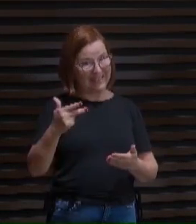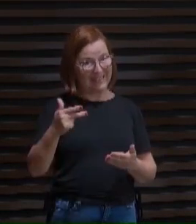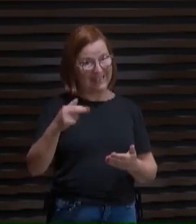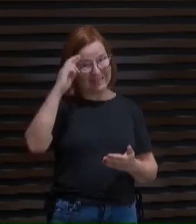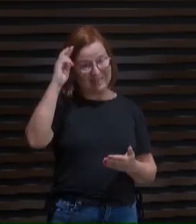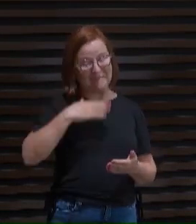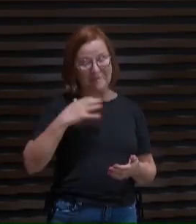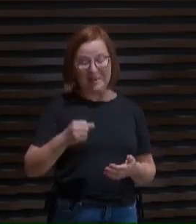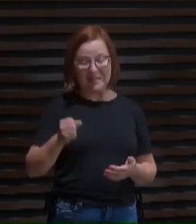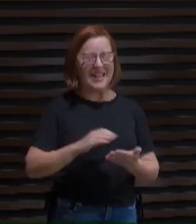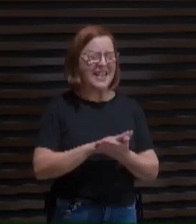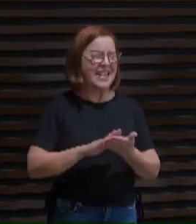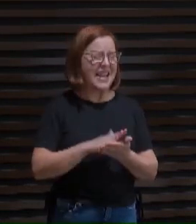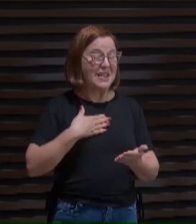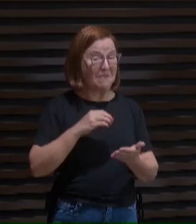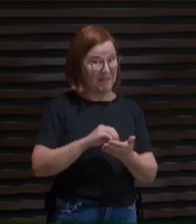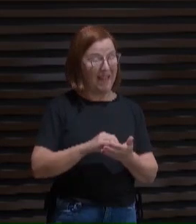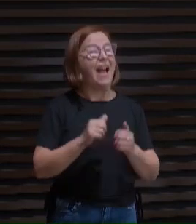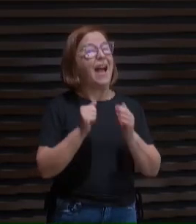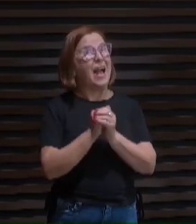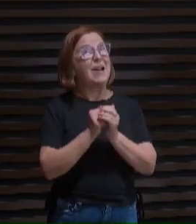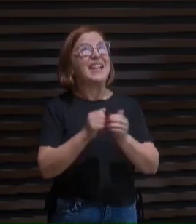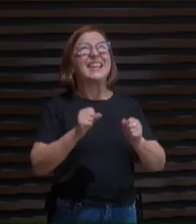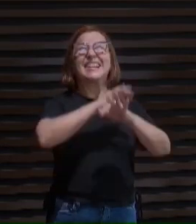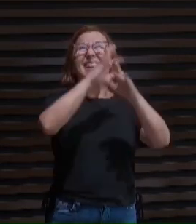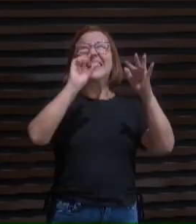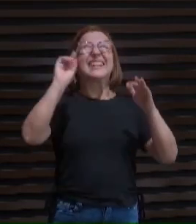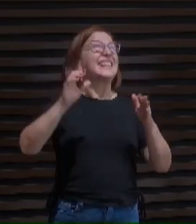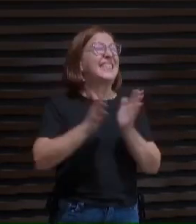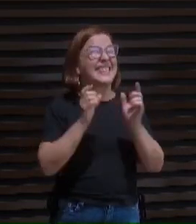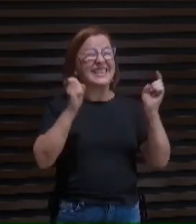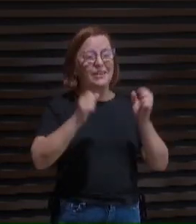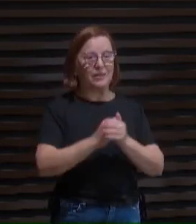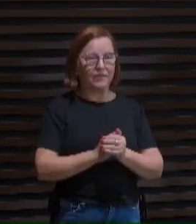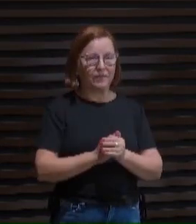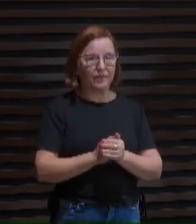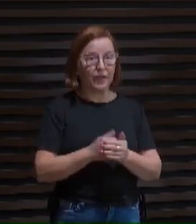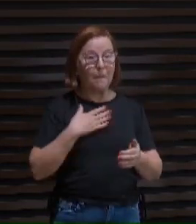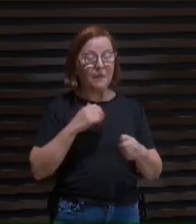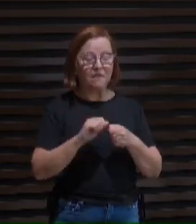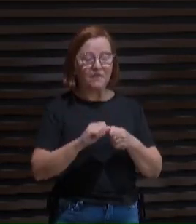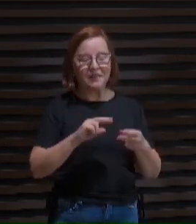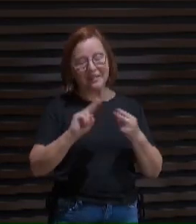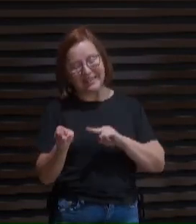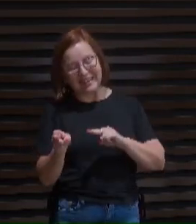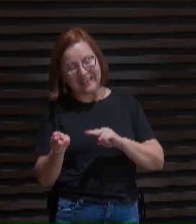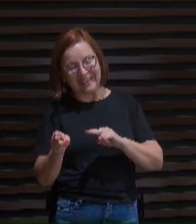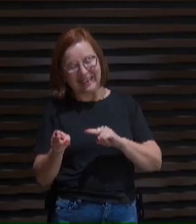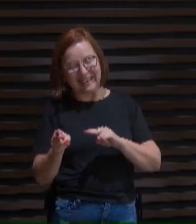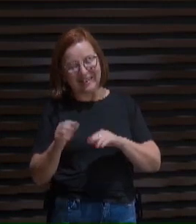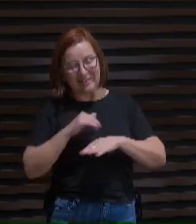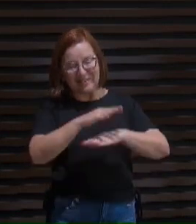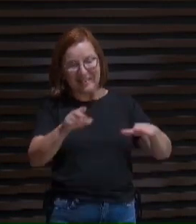me faltará. Amém, irmão, glória a Deus, aleluia, amém. Me faz deitar onde?